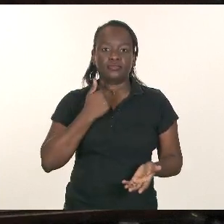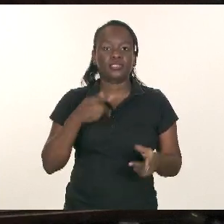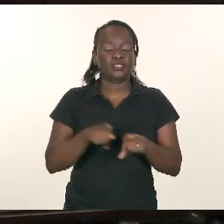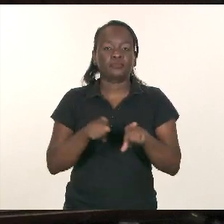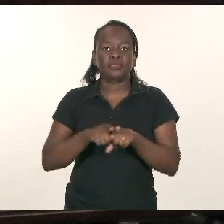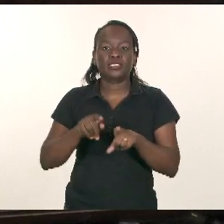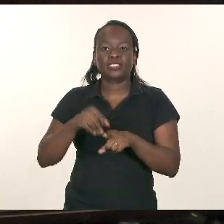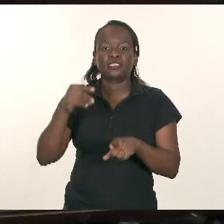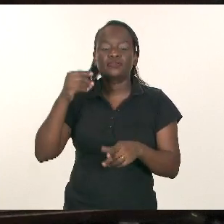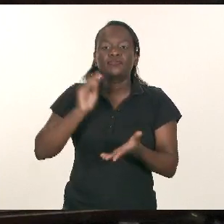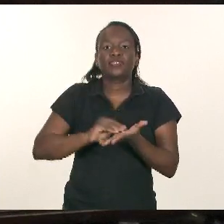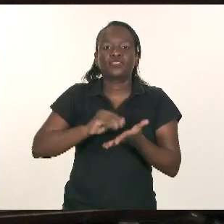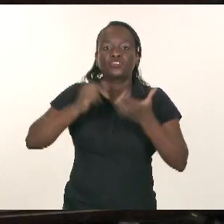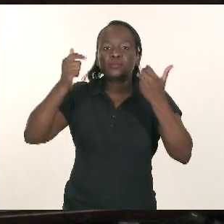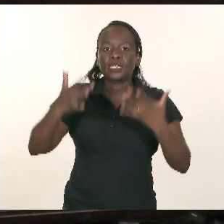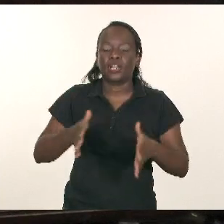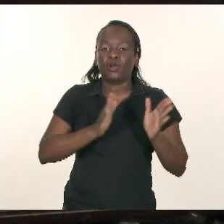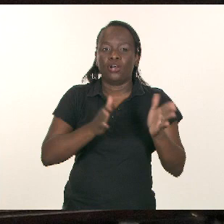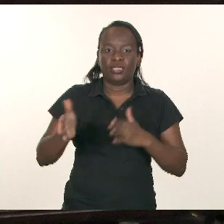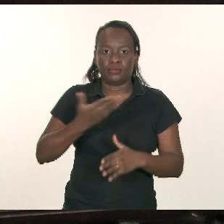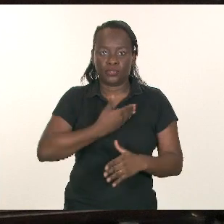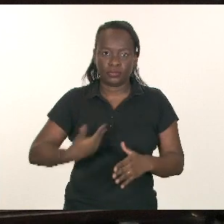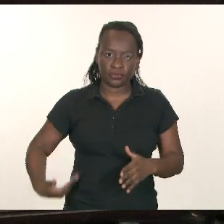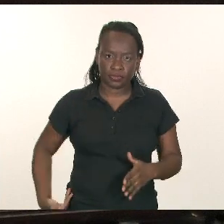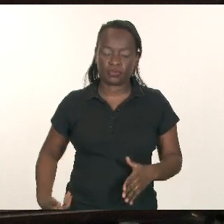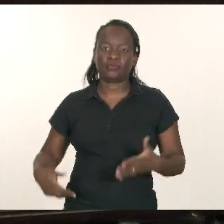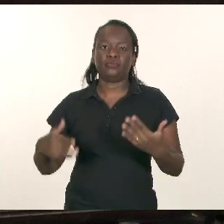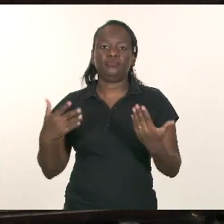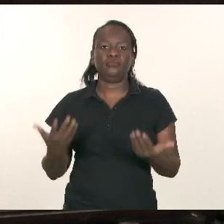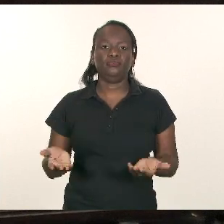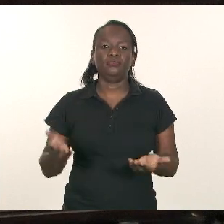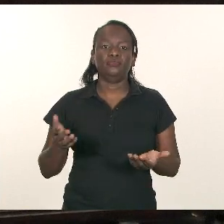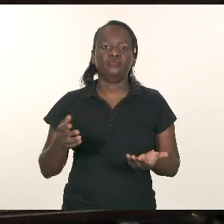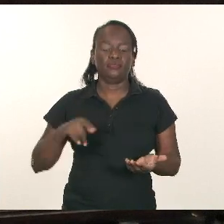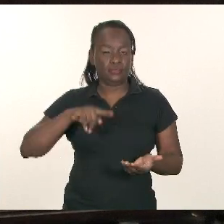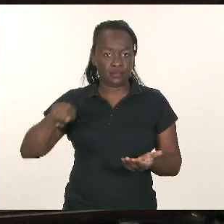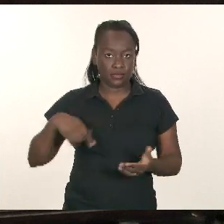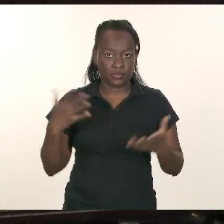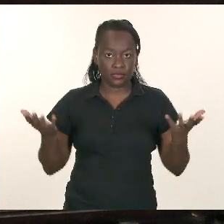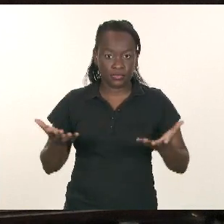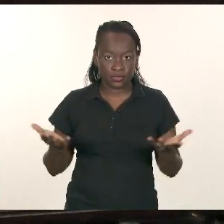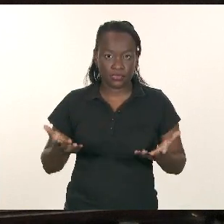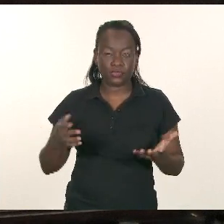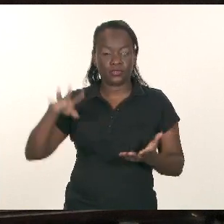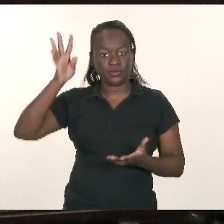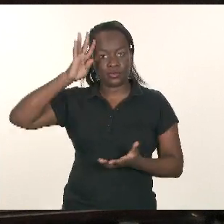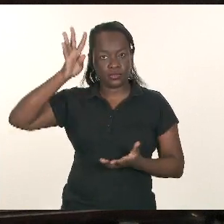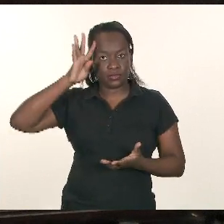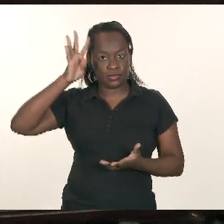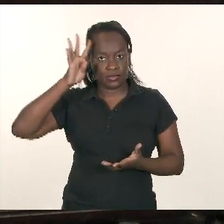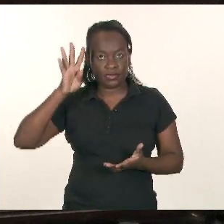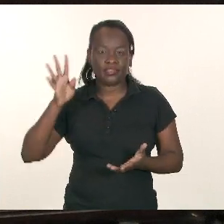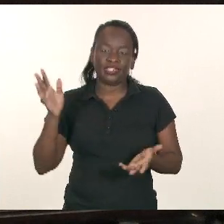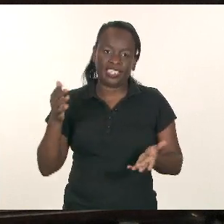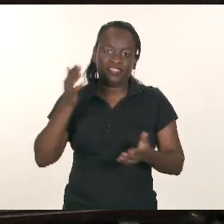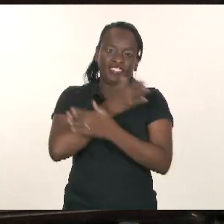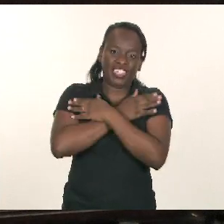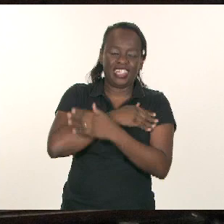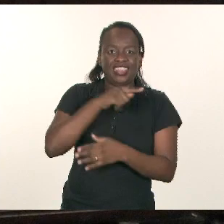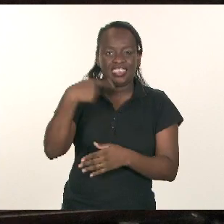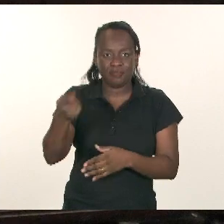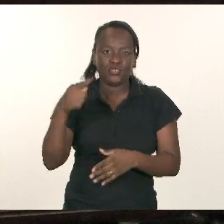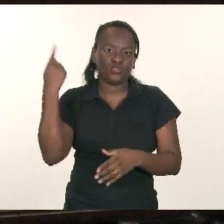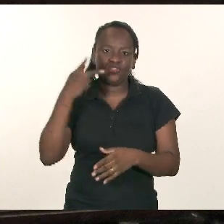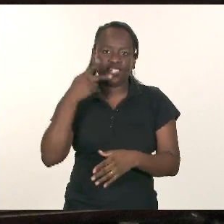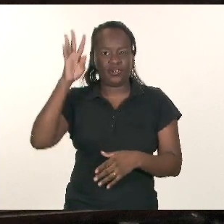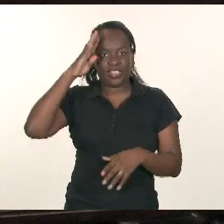furtar também de falar sobre ordem pública. Nós estamos hoje, nessa quarta-feira de cinzas,